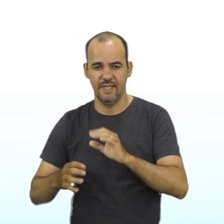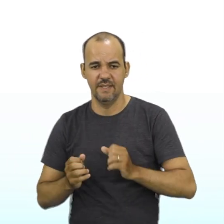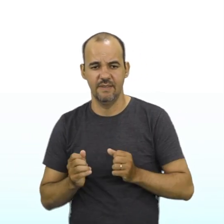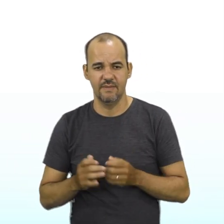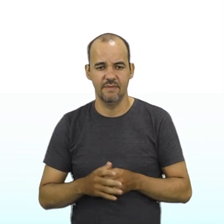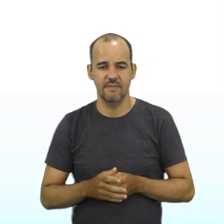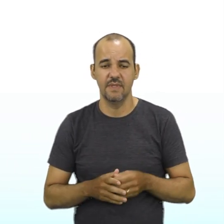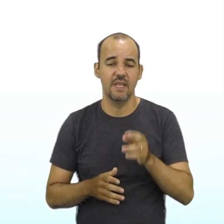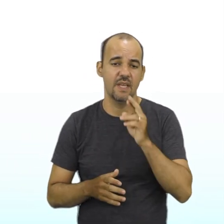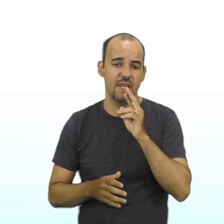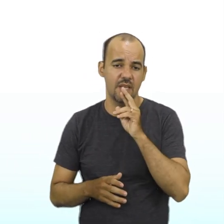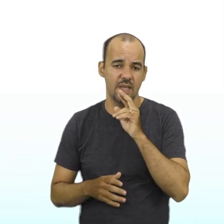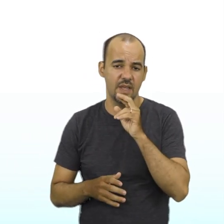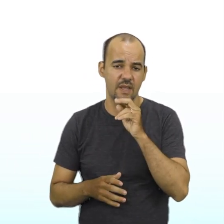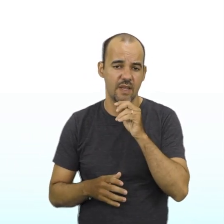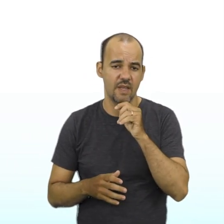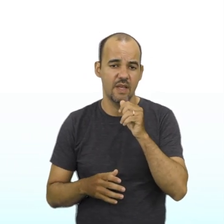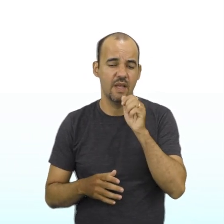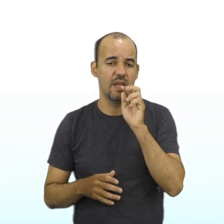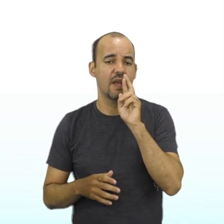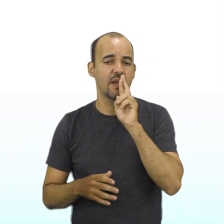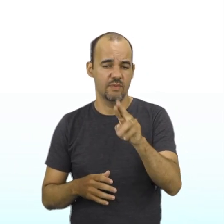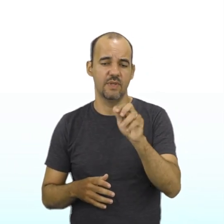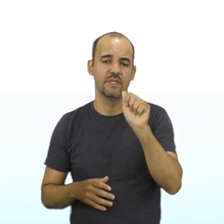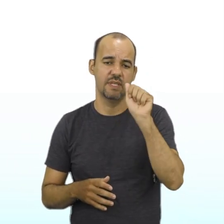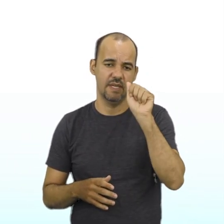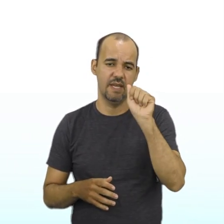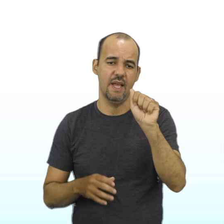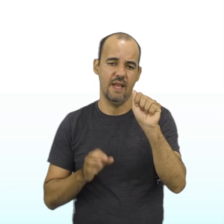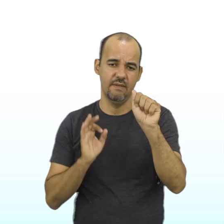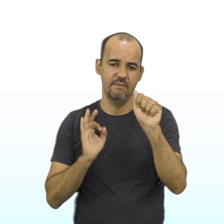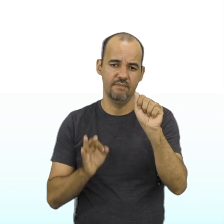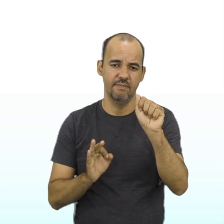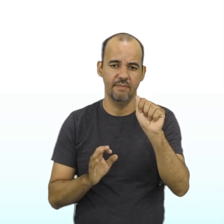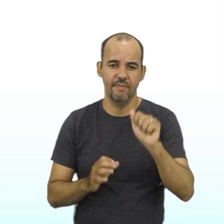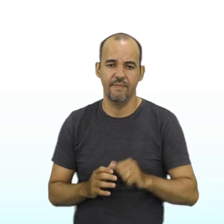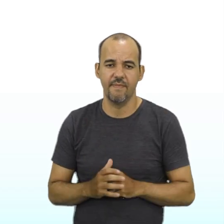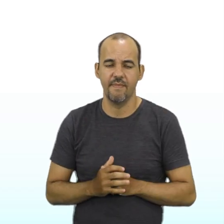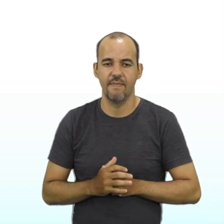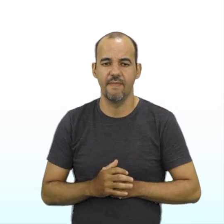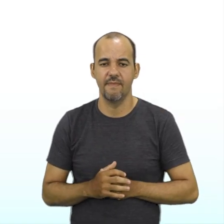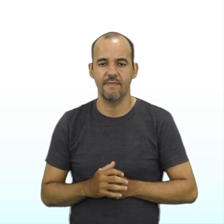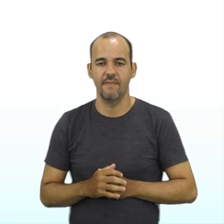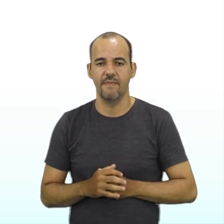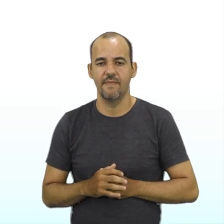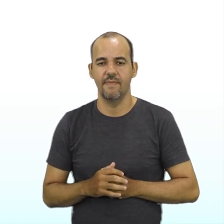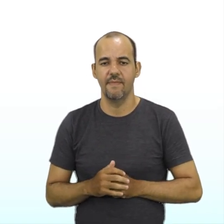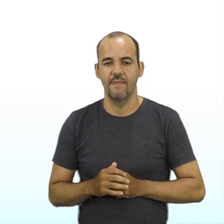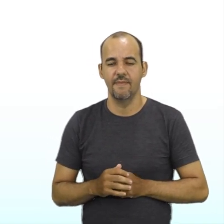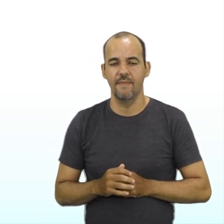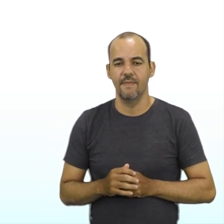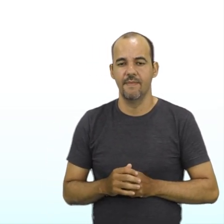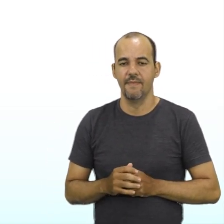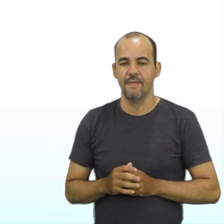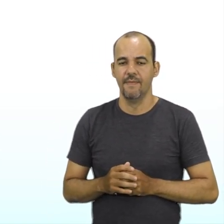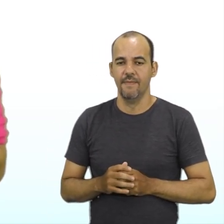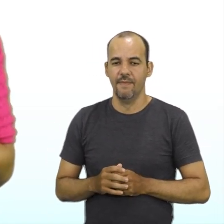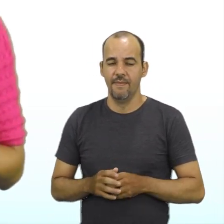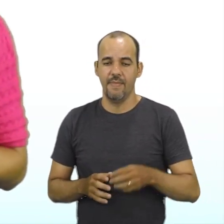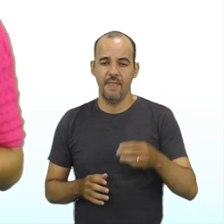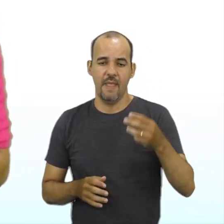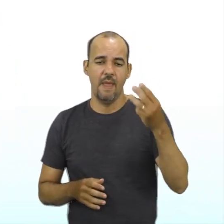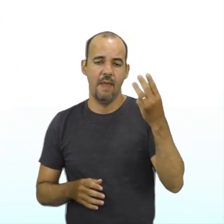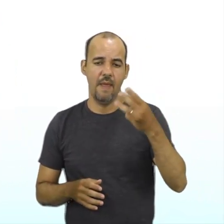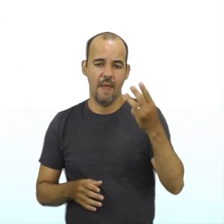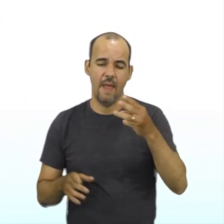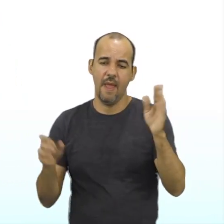resposta na questão 2 é a letra A, certo? A questão